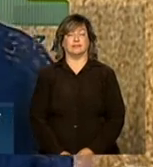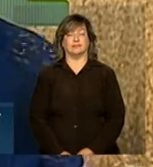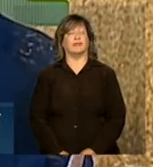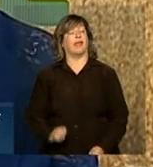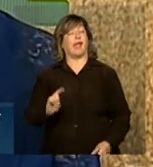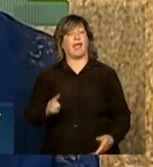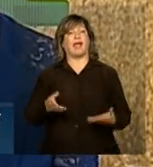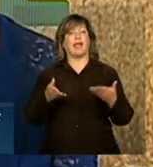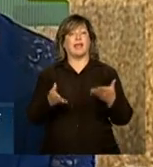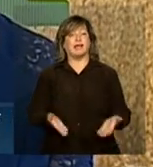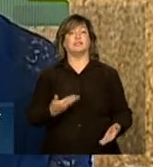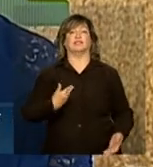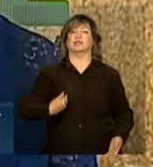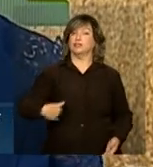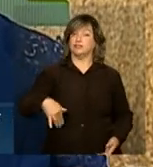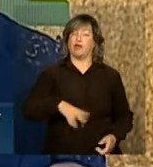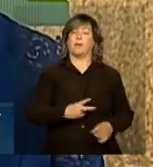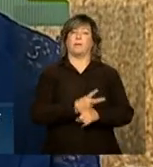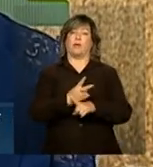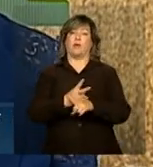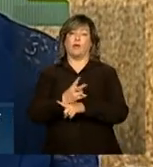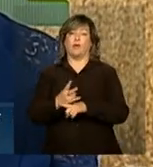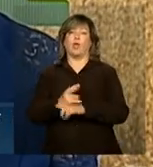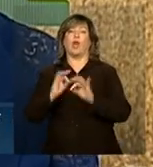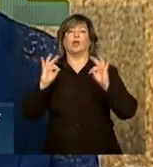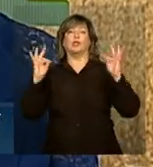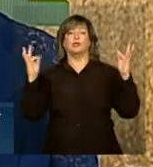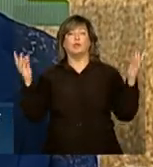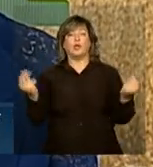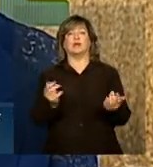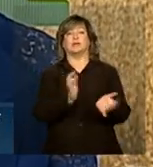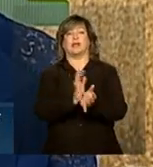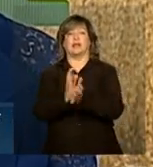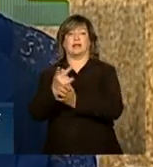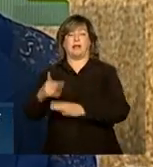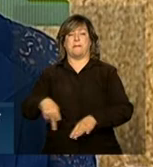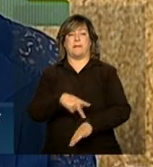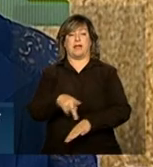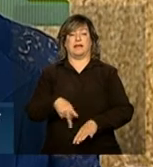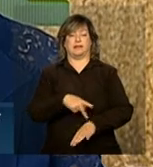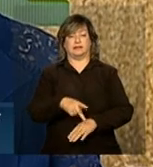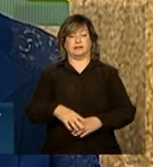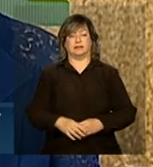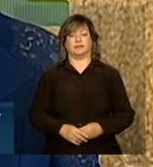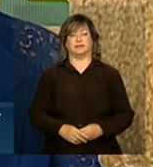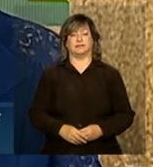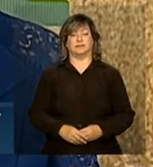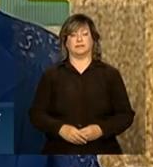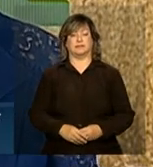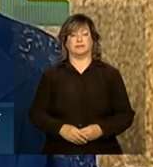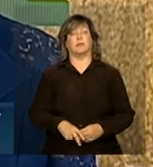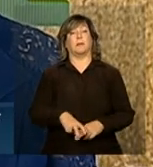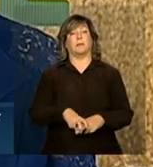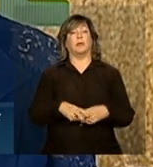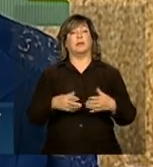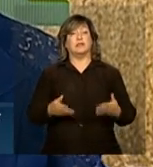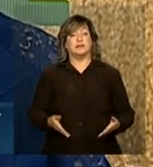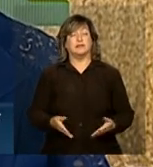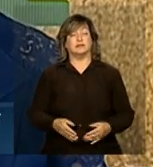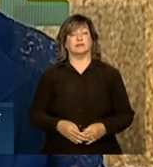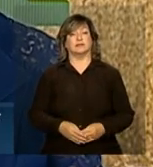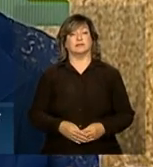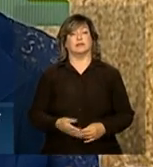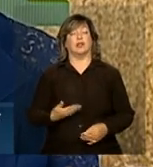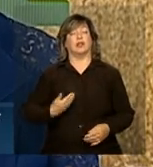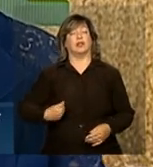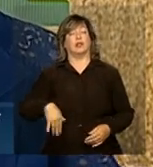E é isso que nós buscamos para todas as áreas desse país. Por isso,